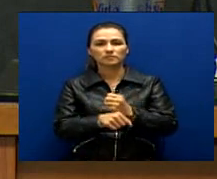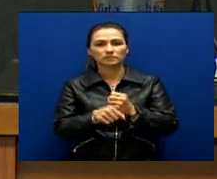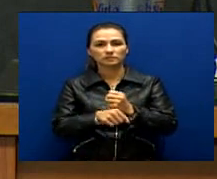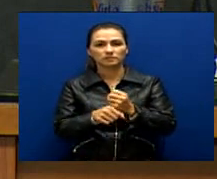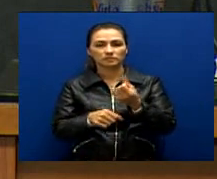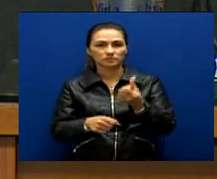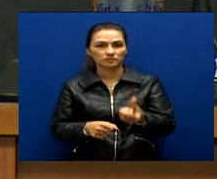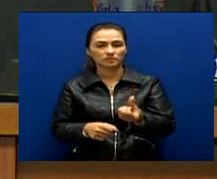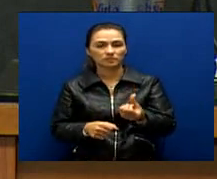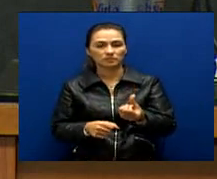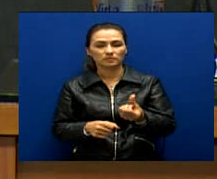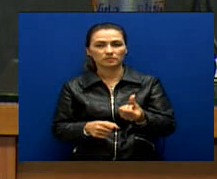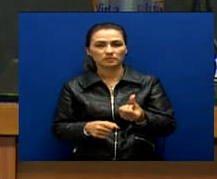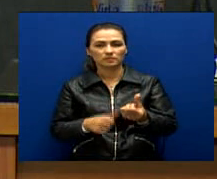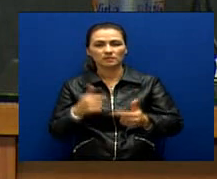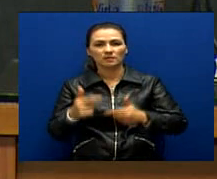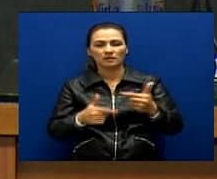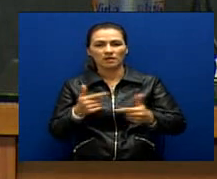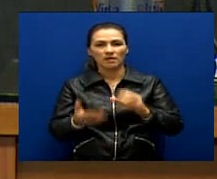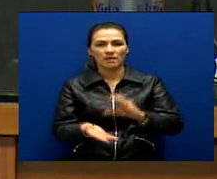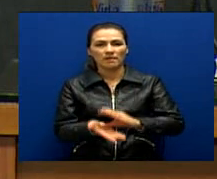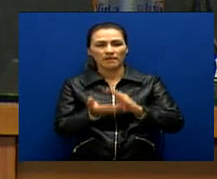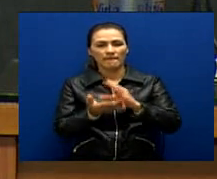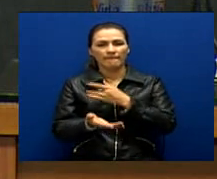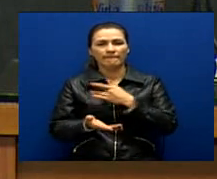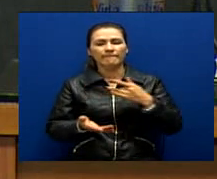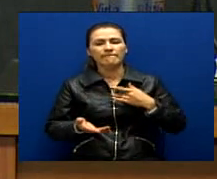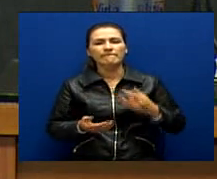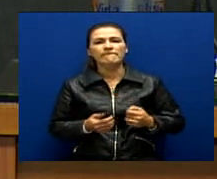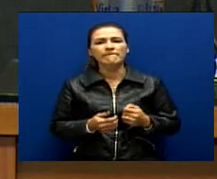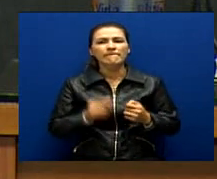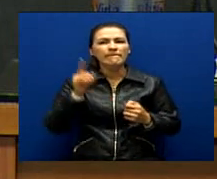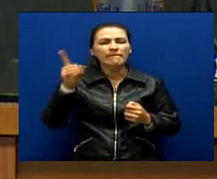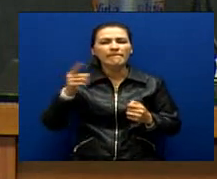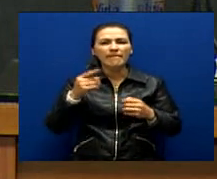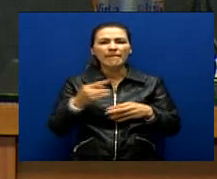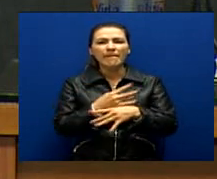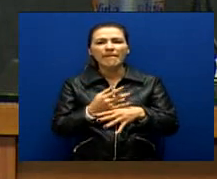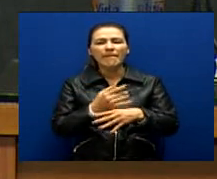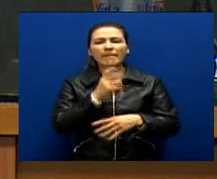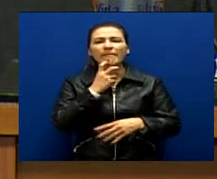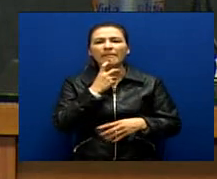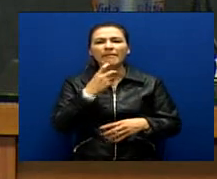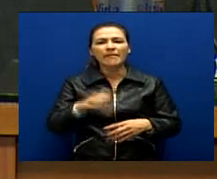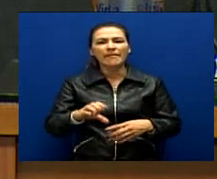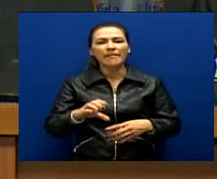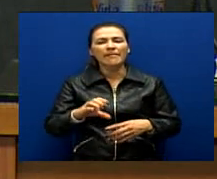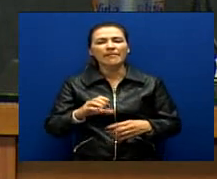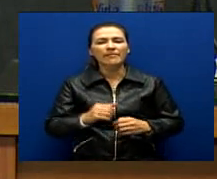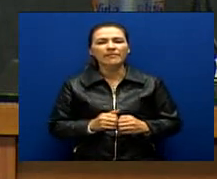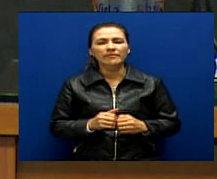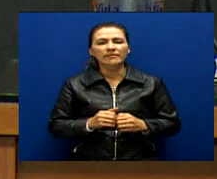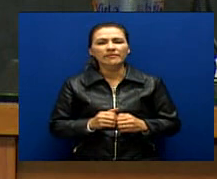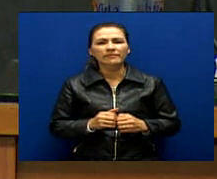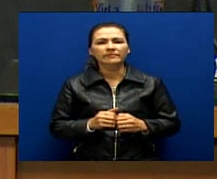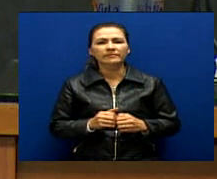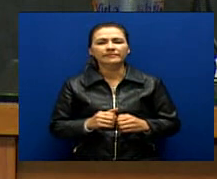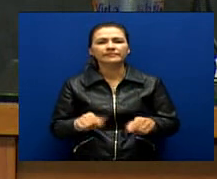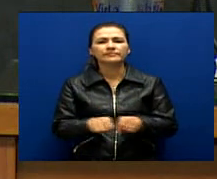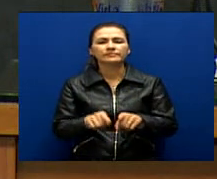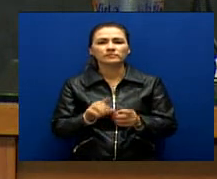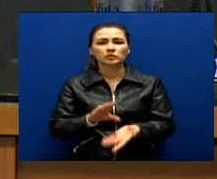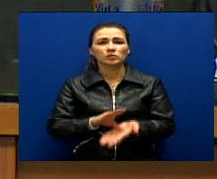mandato agora pouquinho de trabalhadores lá em campinas um pouquinho conselho nacional também os investimentos em energia nisso